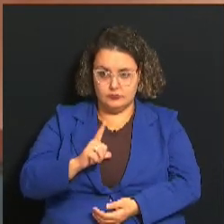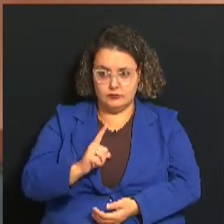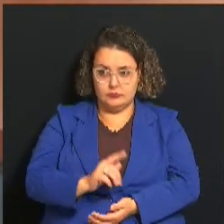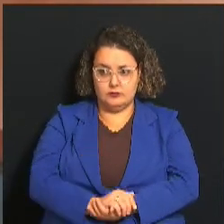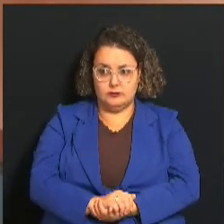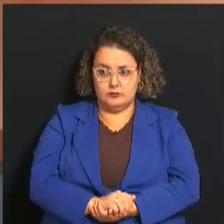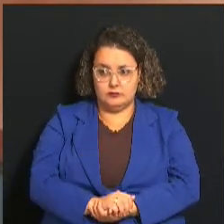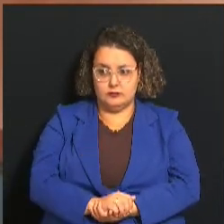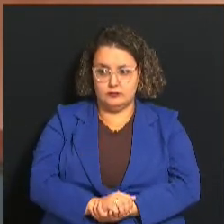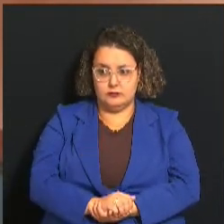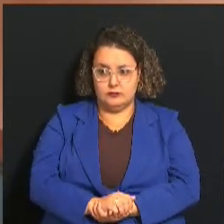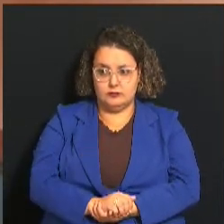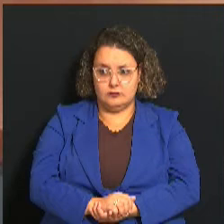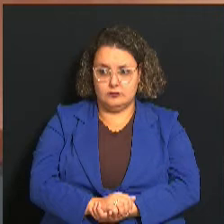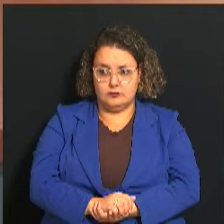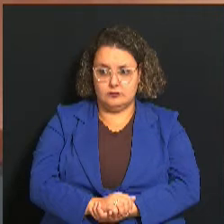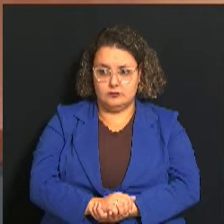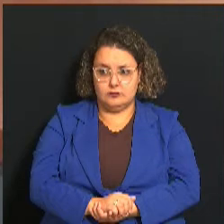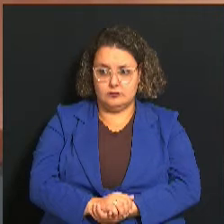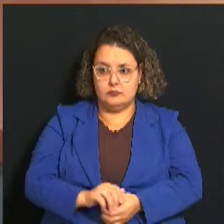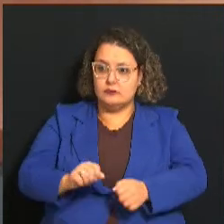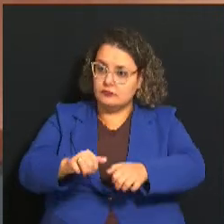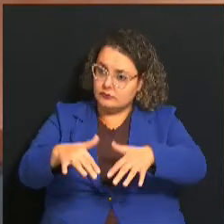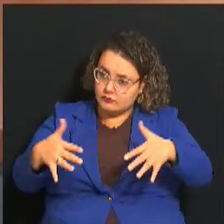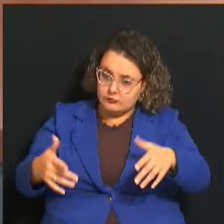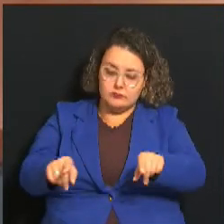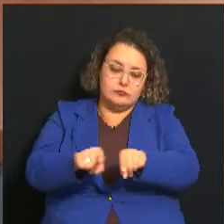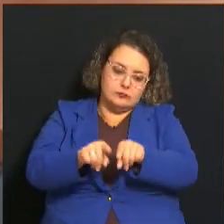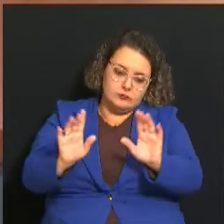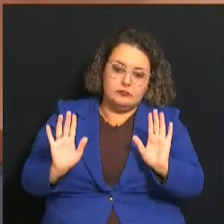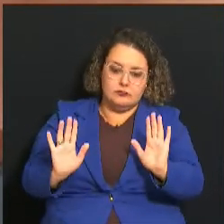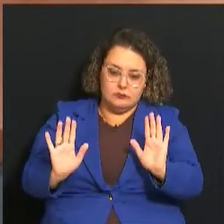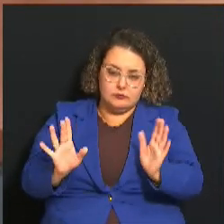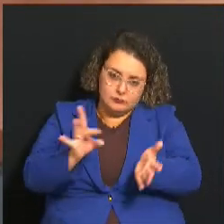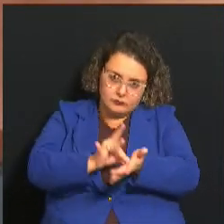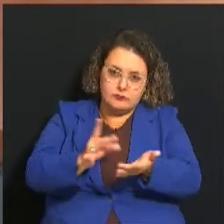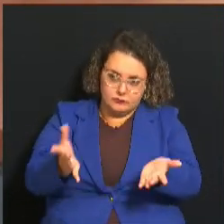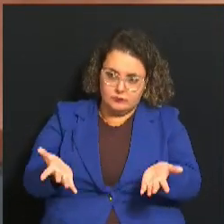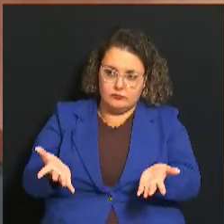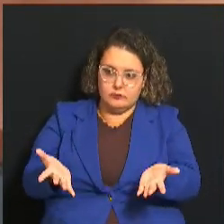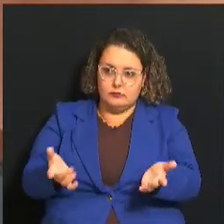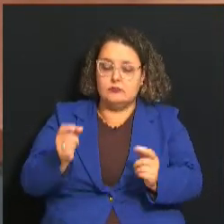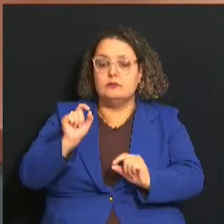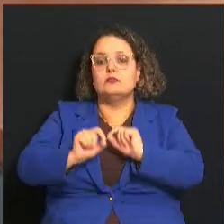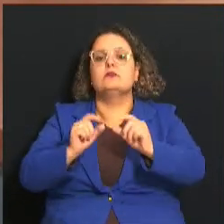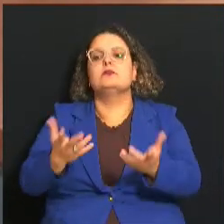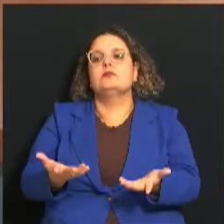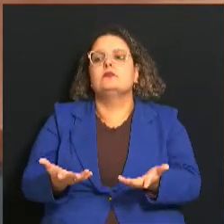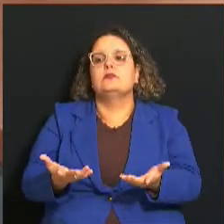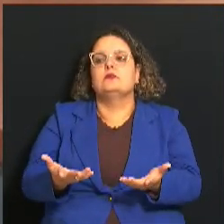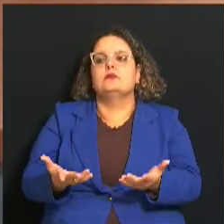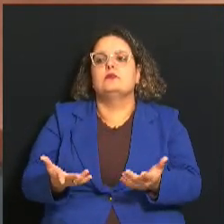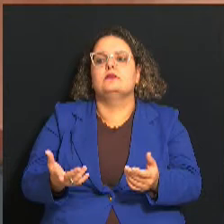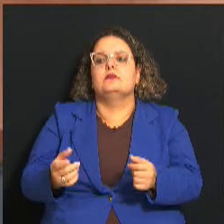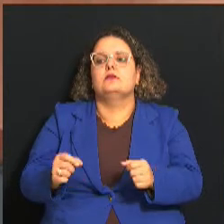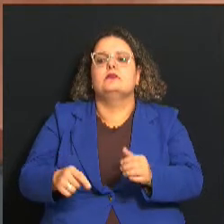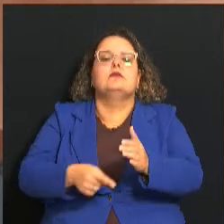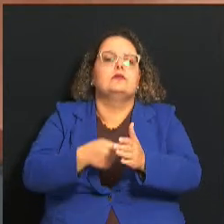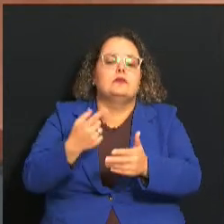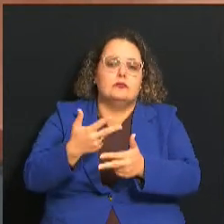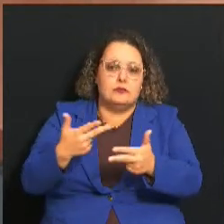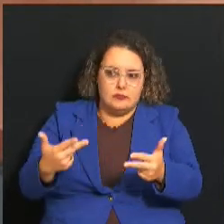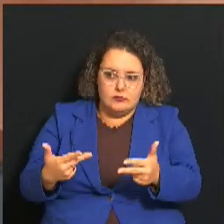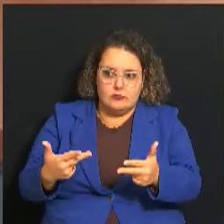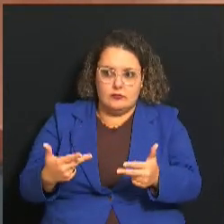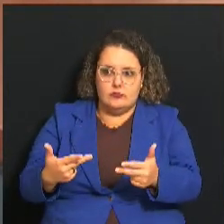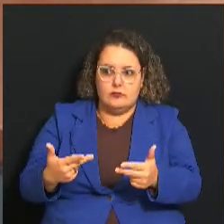Então, aqui eu vou submeter também ao plenário. Na verdade, é o seguinte, então vamos fazer... A primeira coisa eu queria colocar